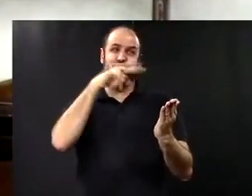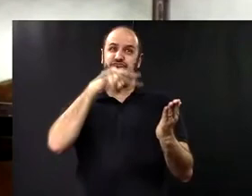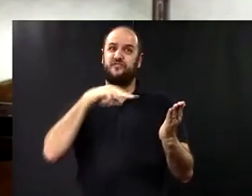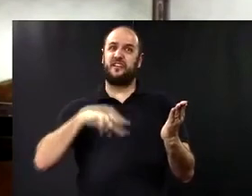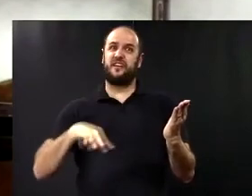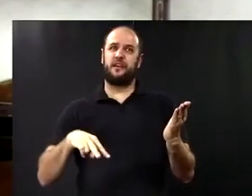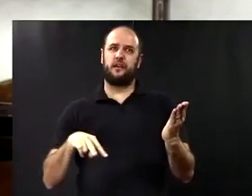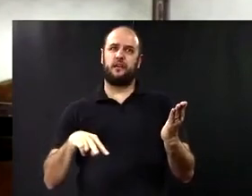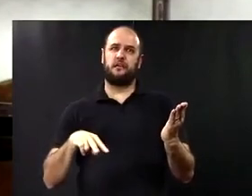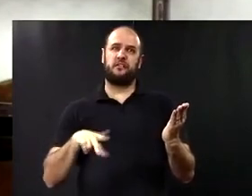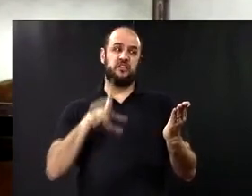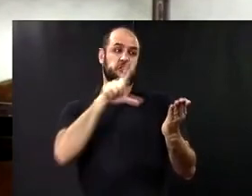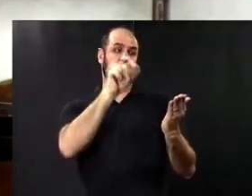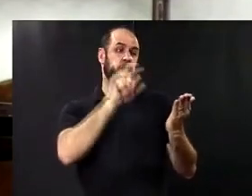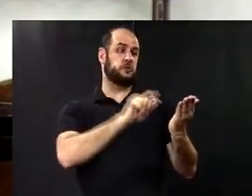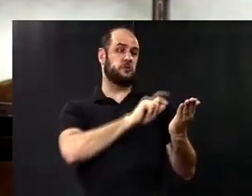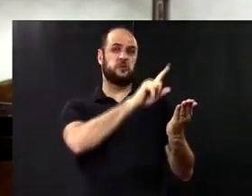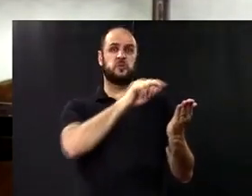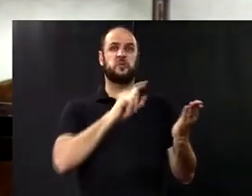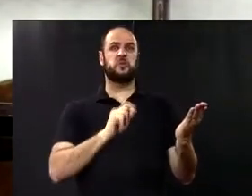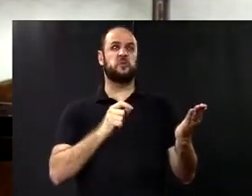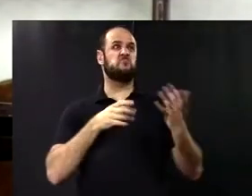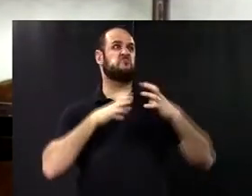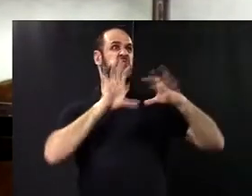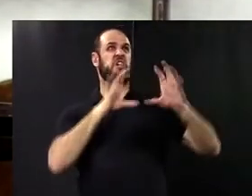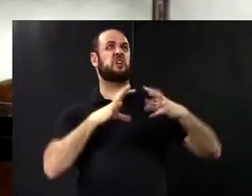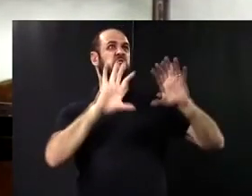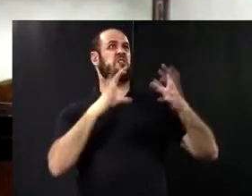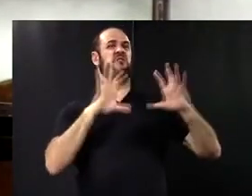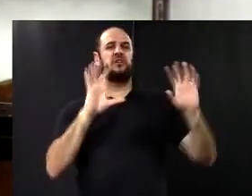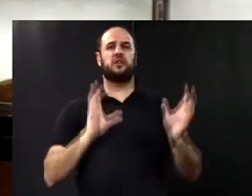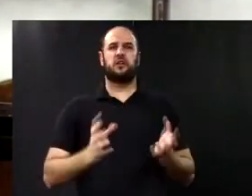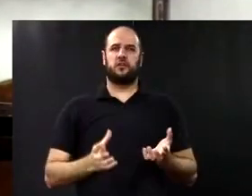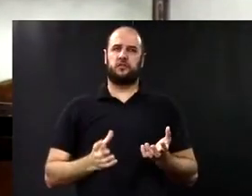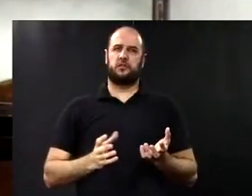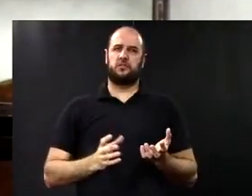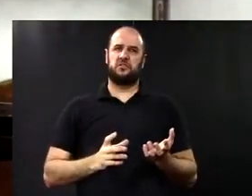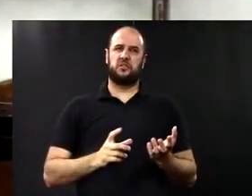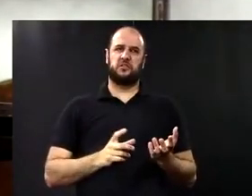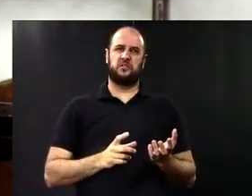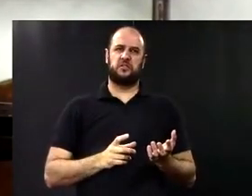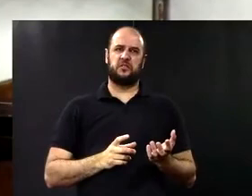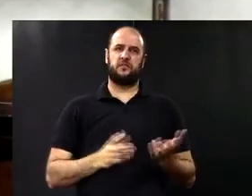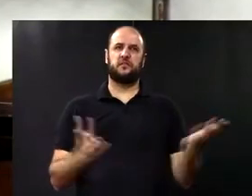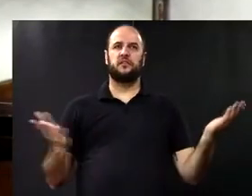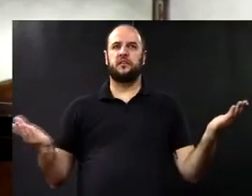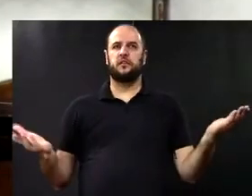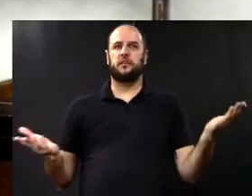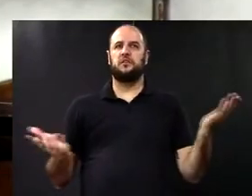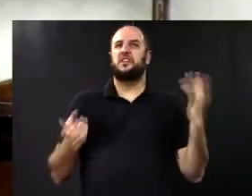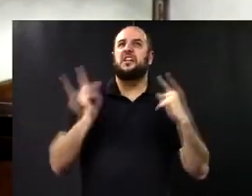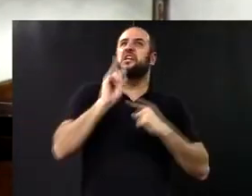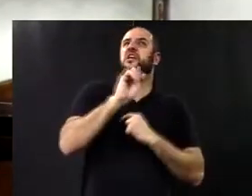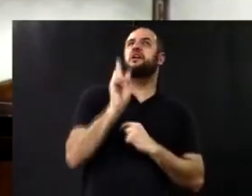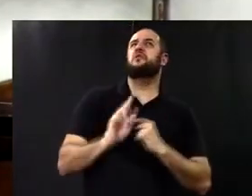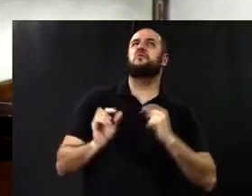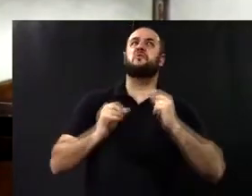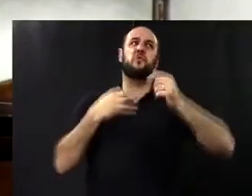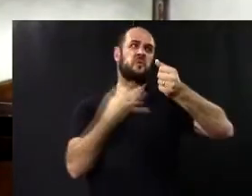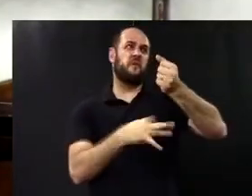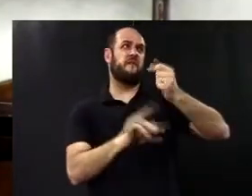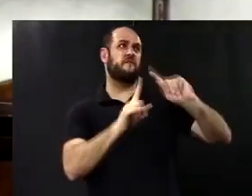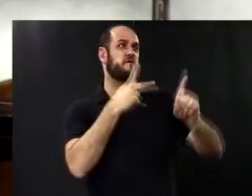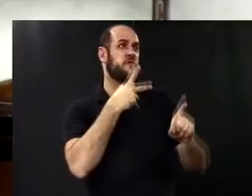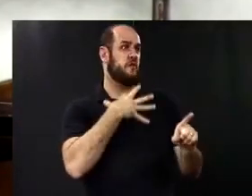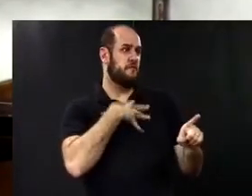não, disciplina para ele agora não. Não vamos fazer isso com o nosso filho,